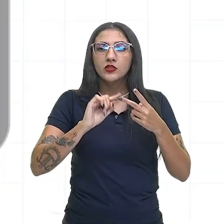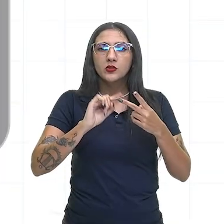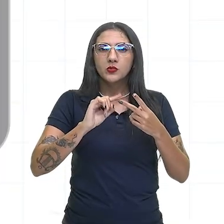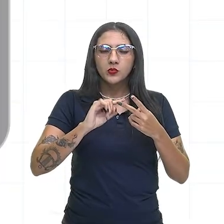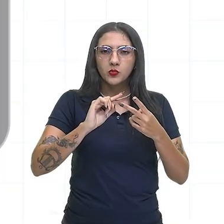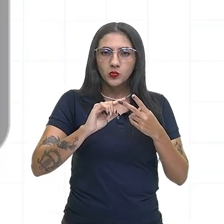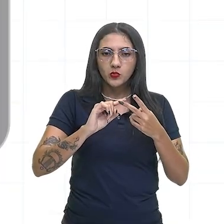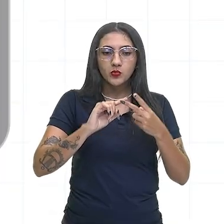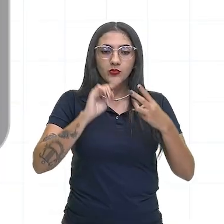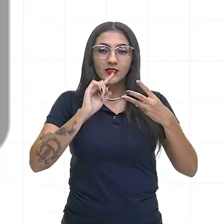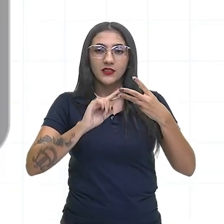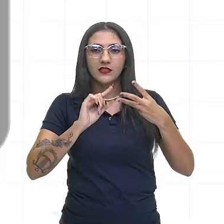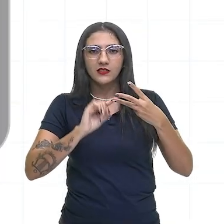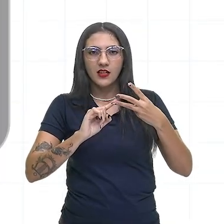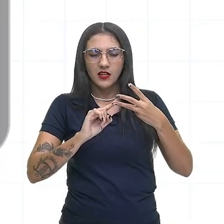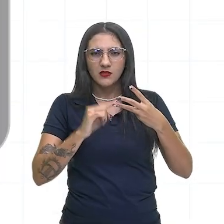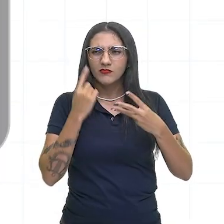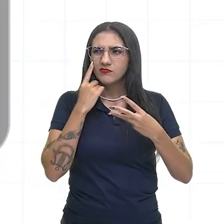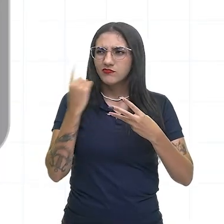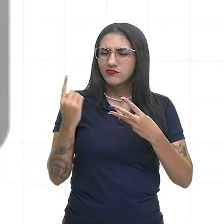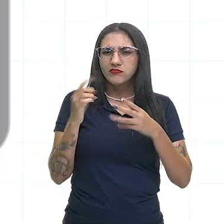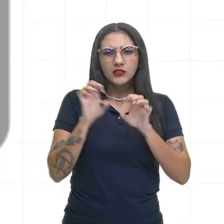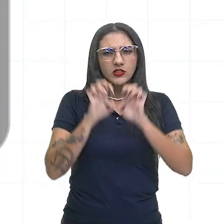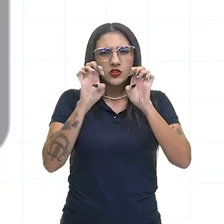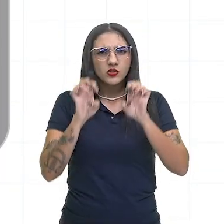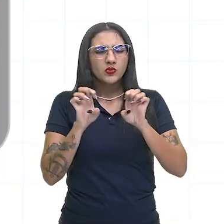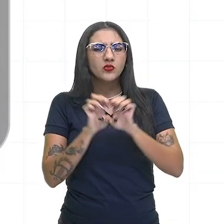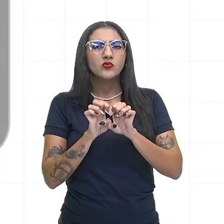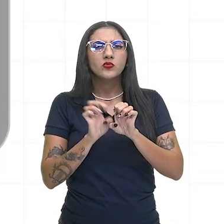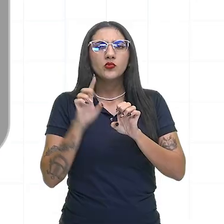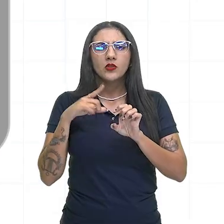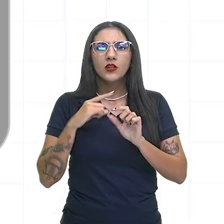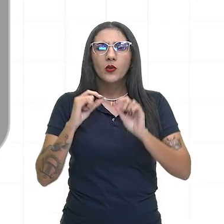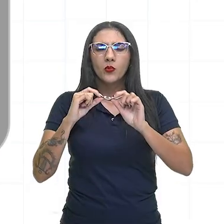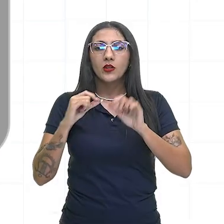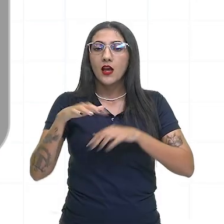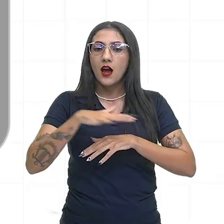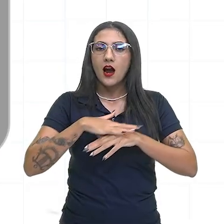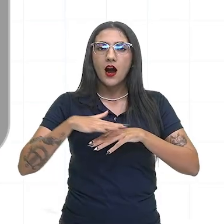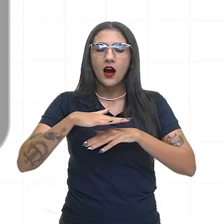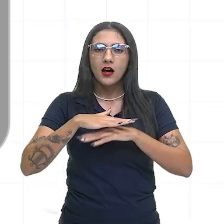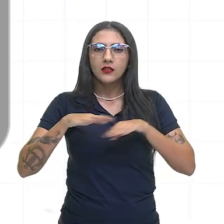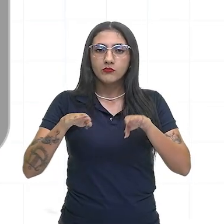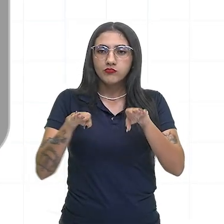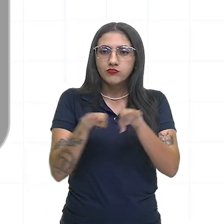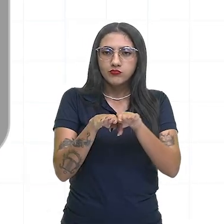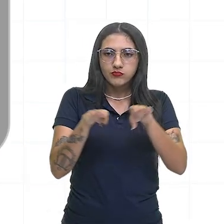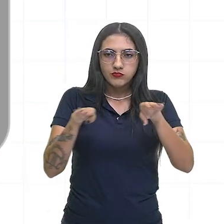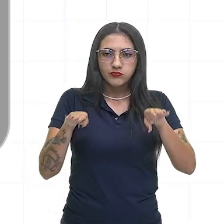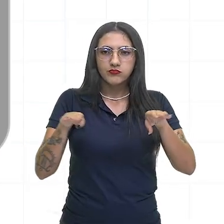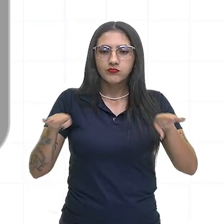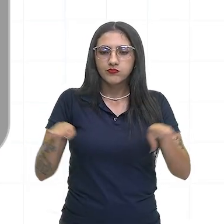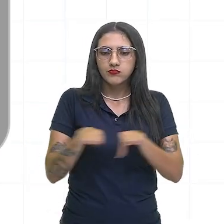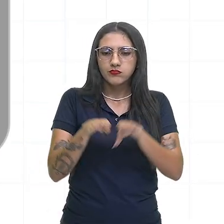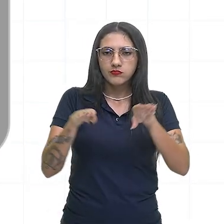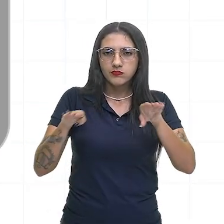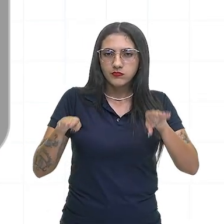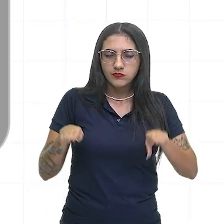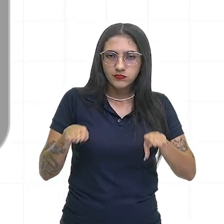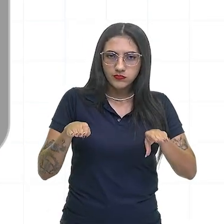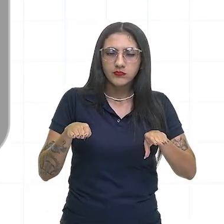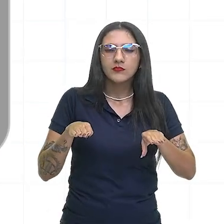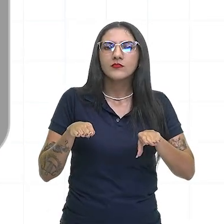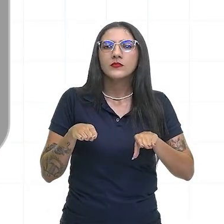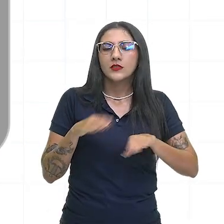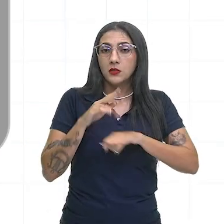superior e o manto inferior, que é onde ficam ali as chamadas placas tectônicas, que a gente vai falar sobre elas daqui a pouco, e mais para